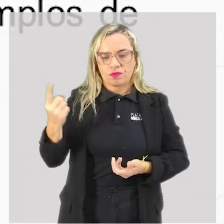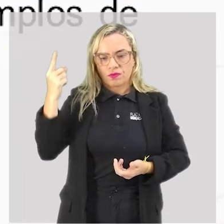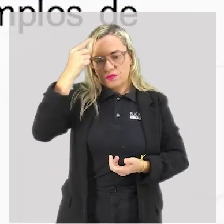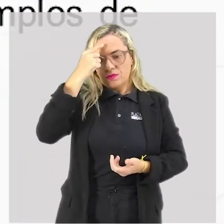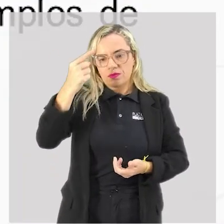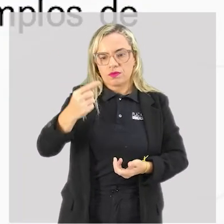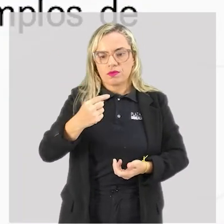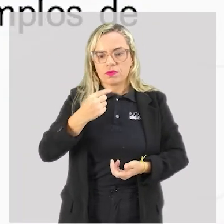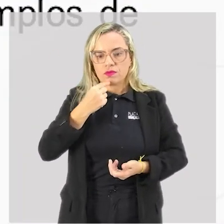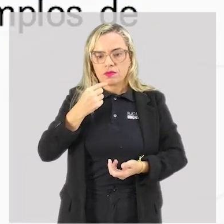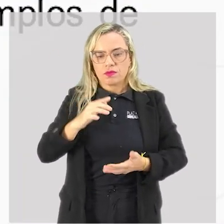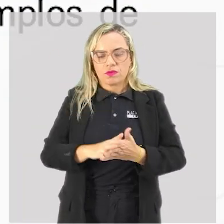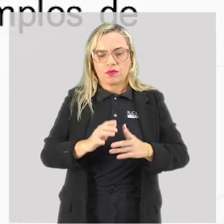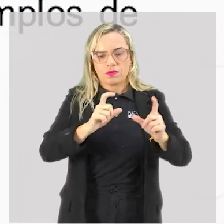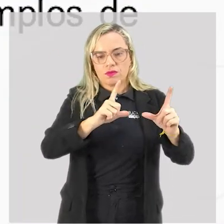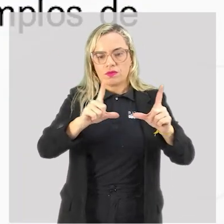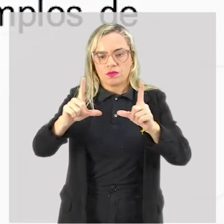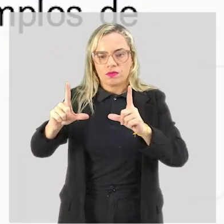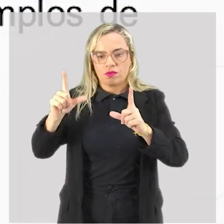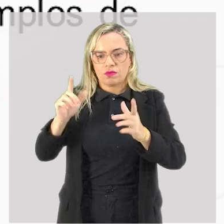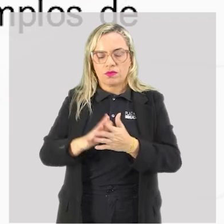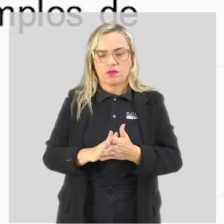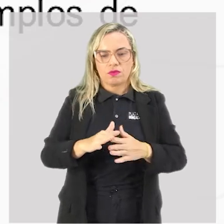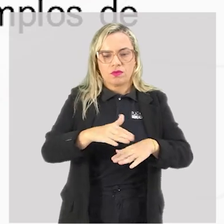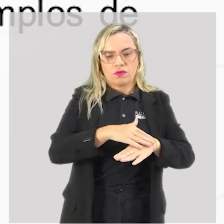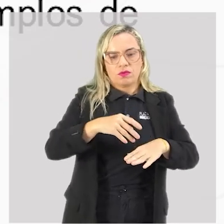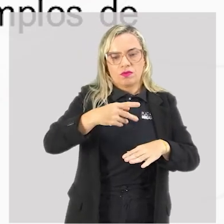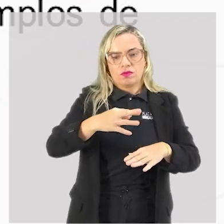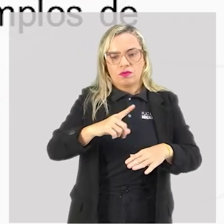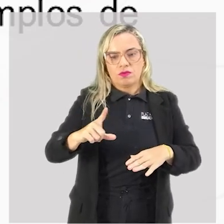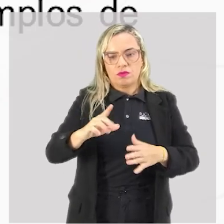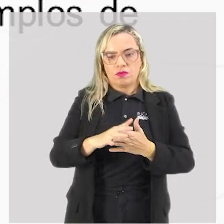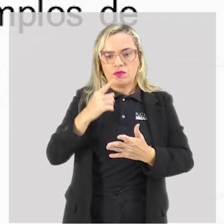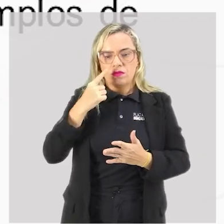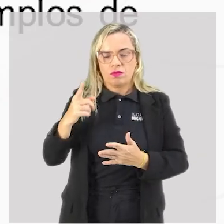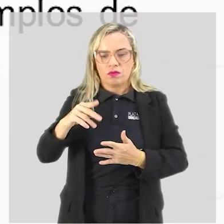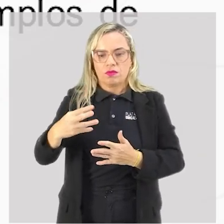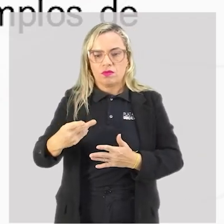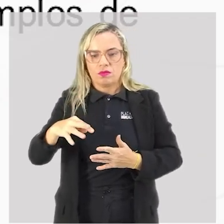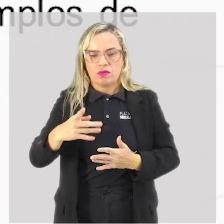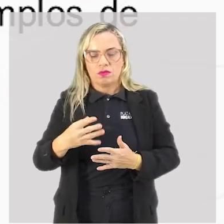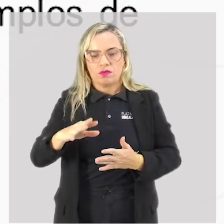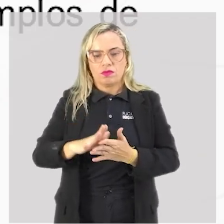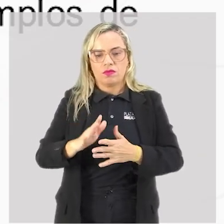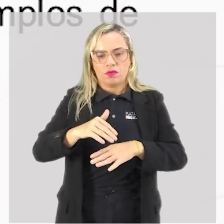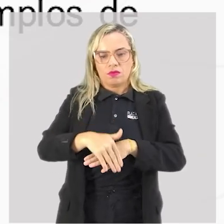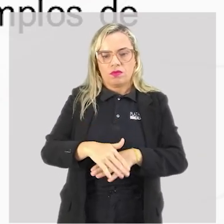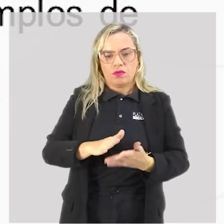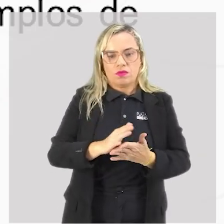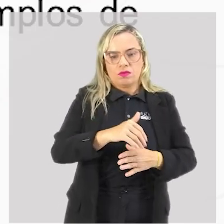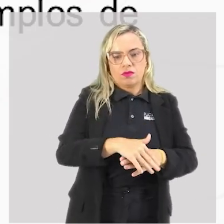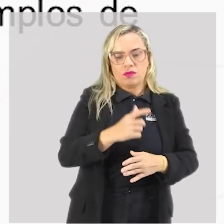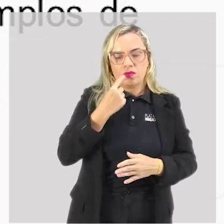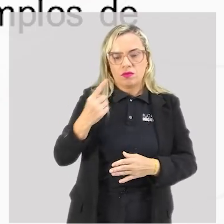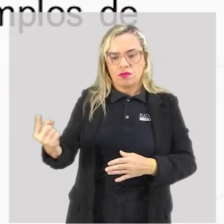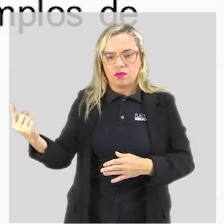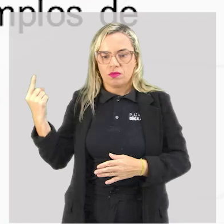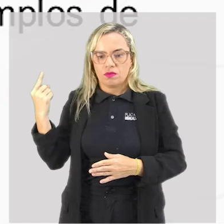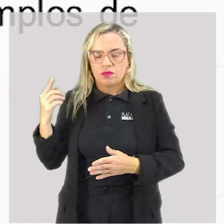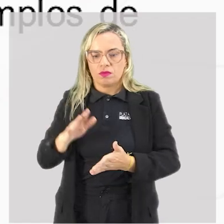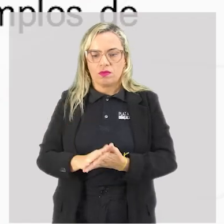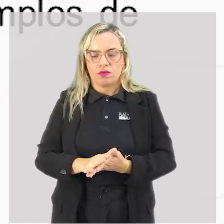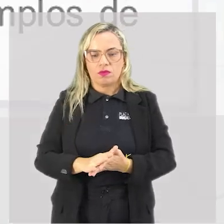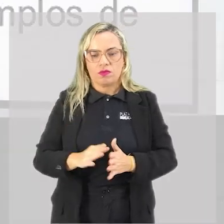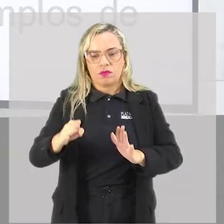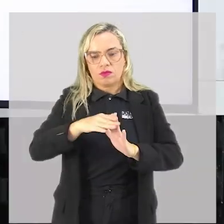imagem que retrata Conversa com Bial, Lady Night, De Noite, Greg News e Programa da